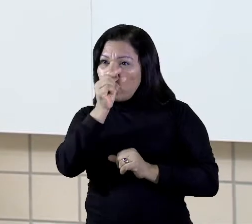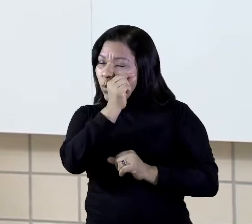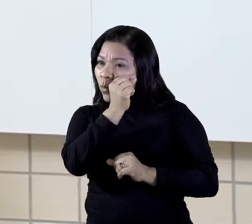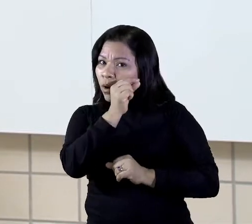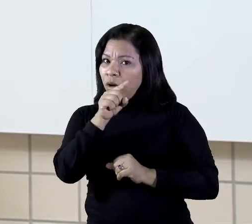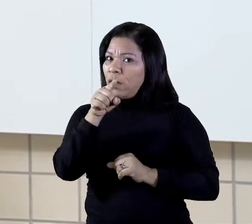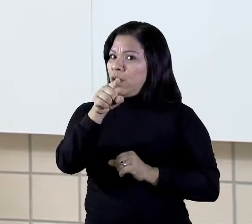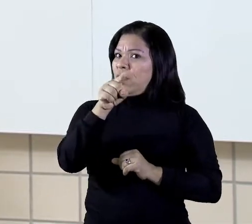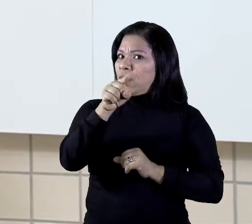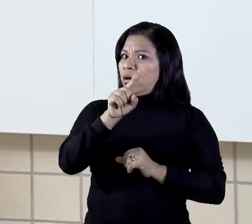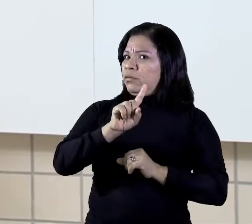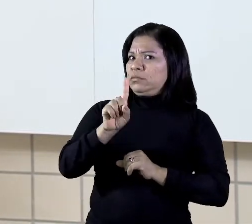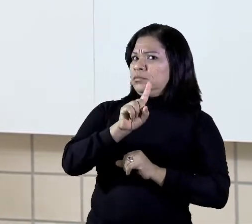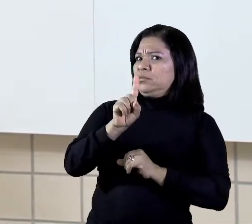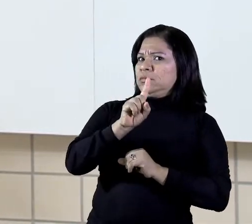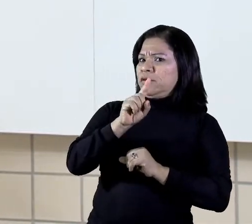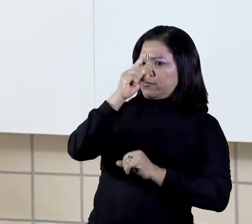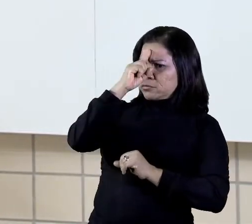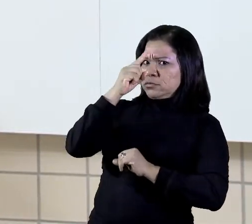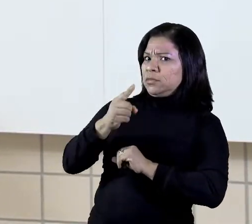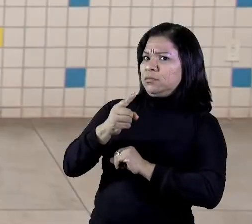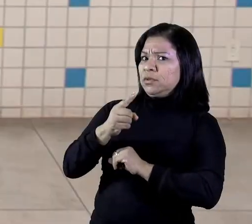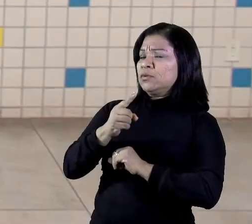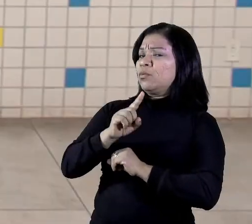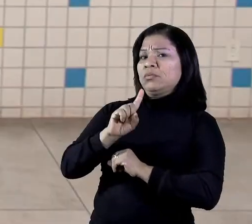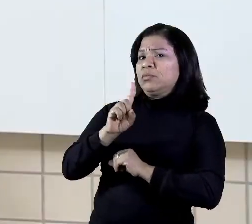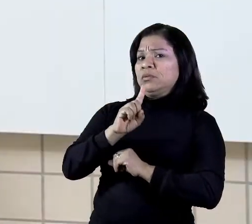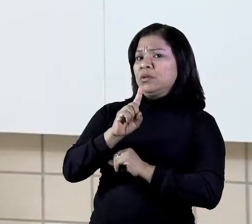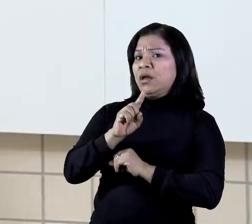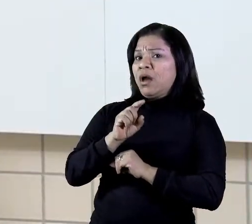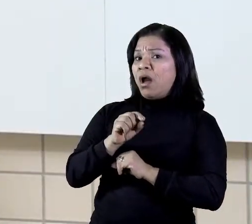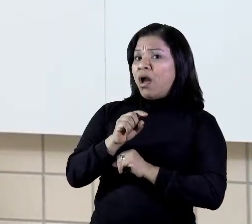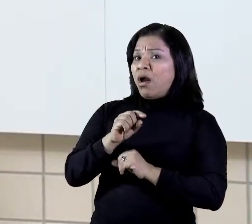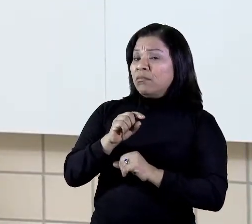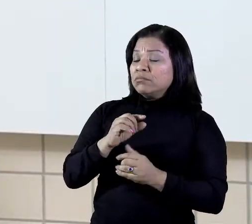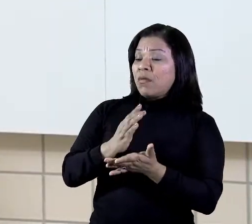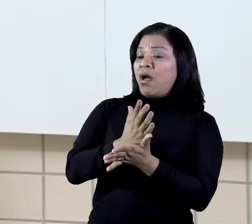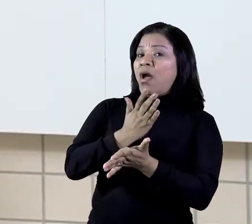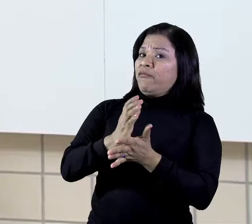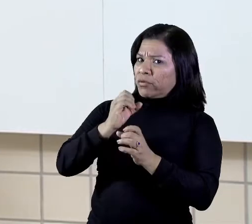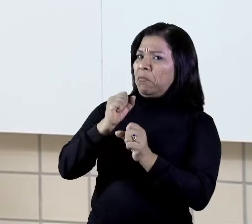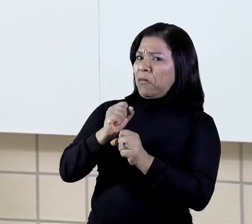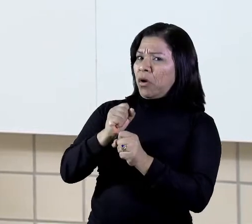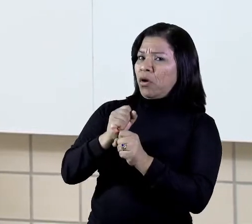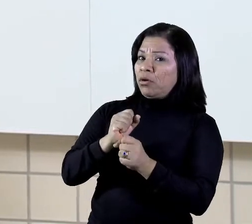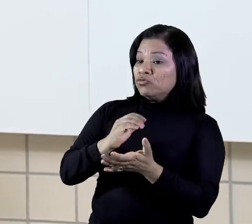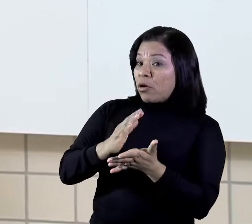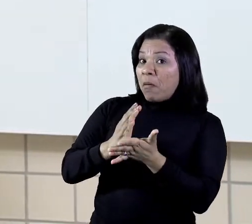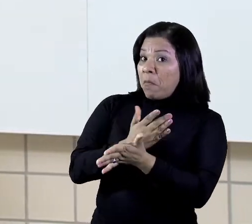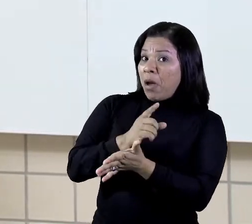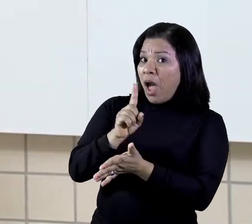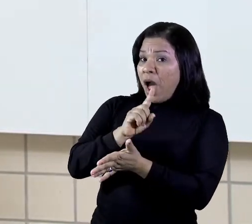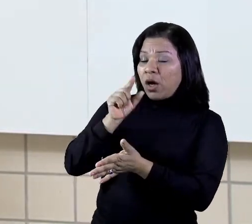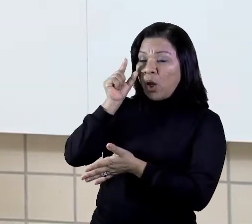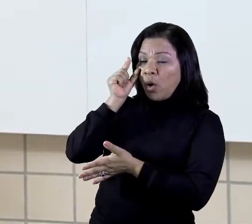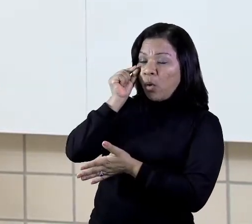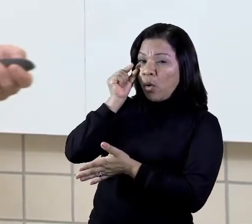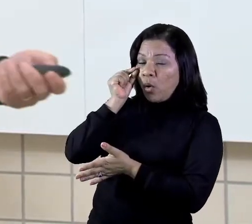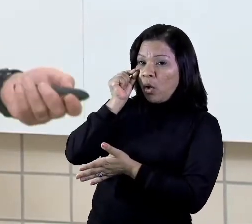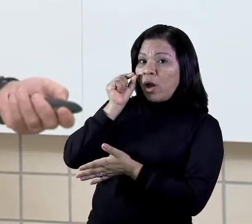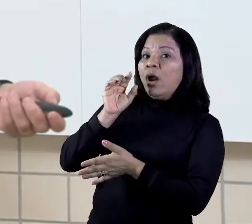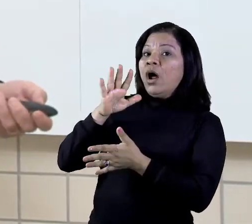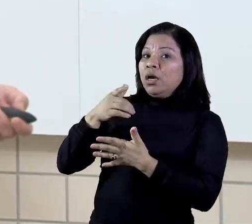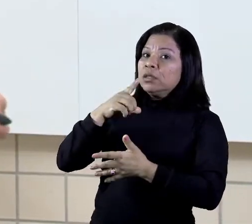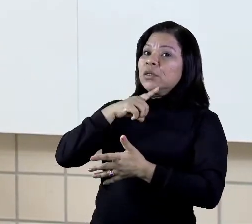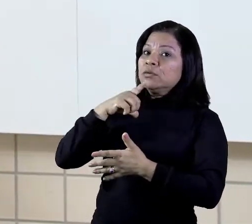ele. Até quando você vai piscar, você pode coordenar ele, mas em certos momentos não. Então, isso tem uma ação